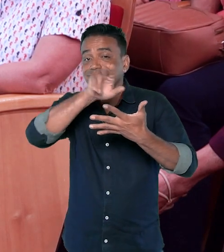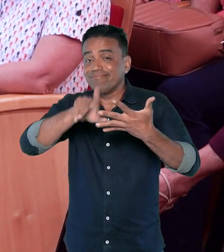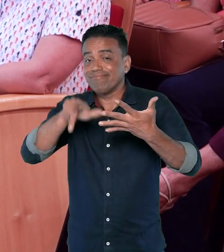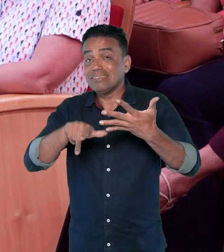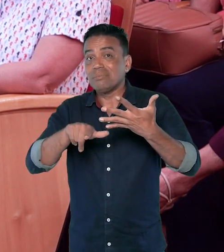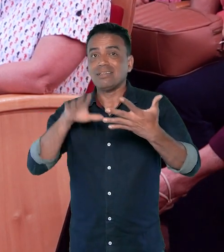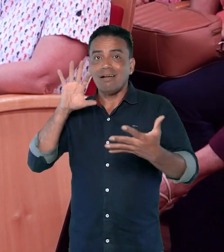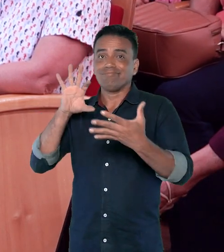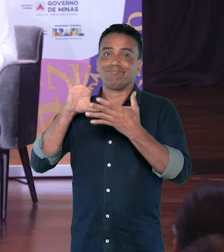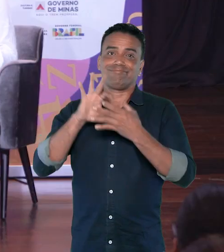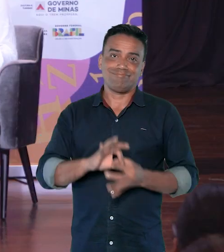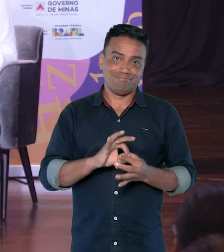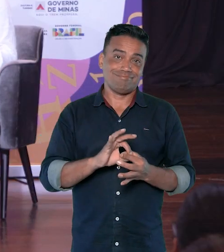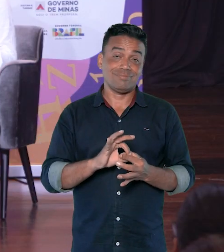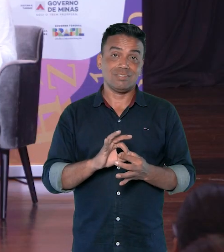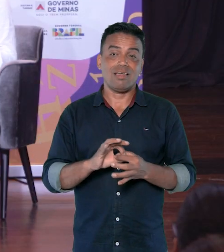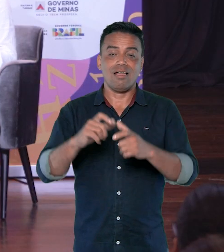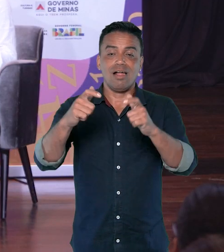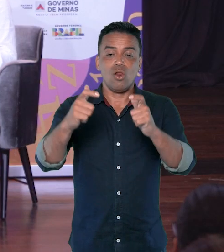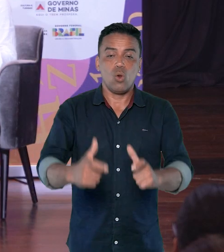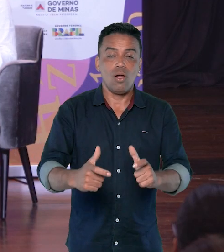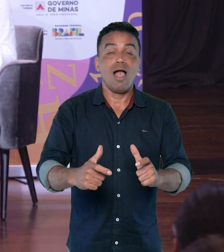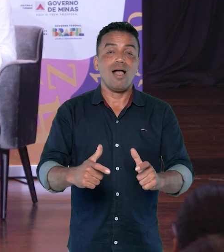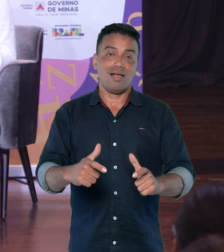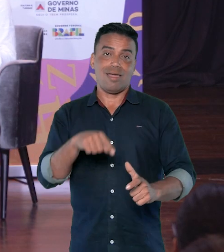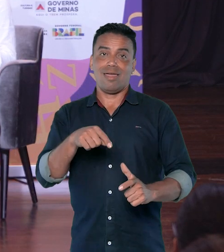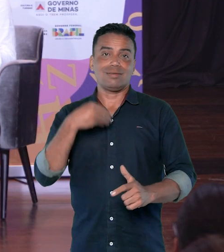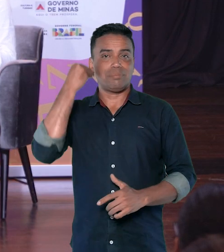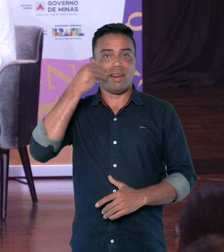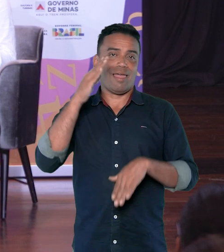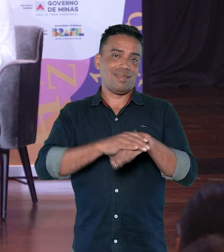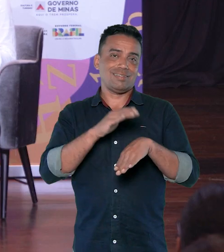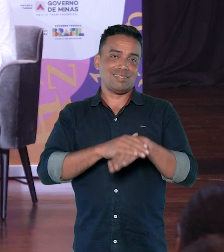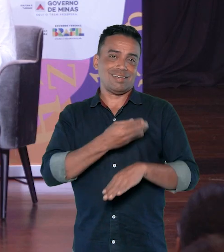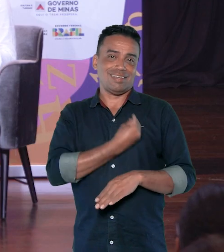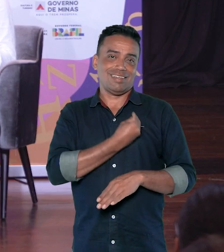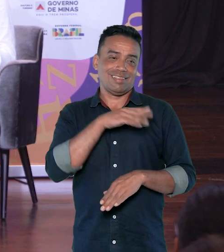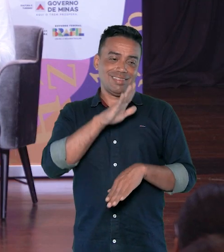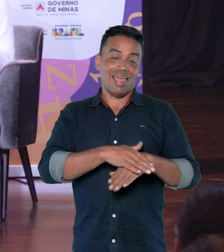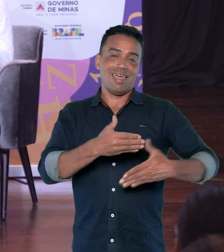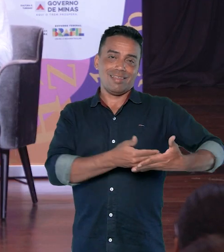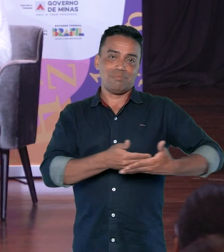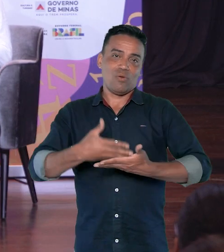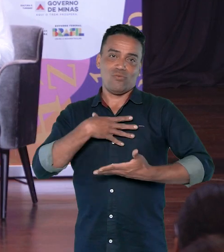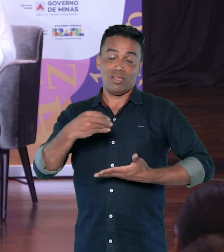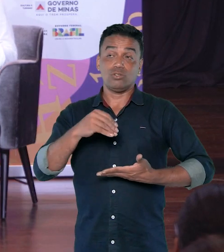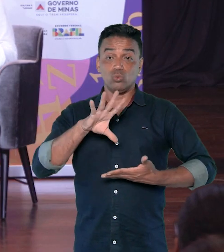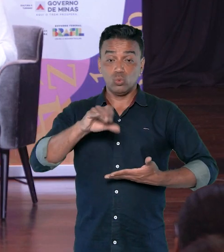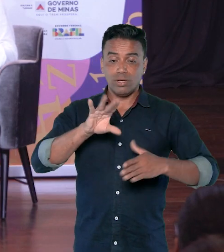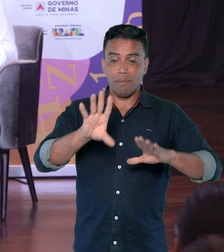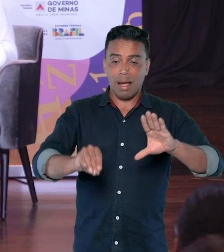ligado com o ambiente onde ele está. Né? E qual é o ambiente onde ele está? Tudo que ele